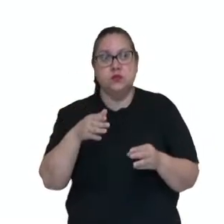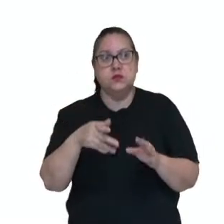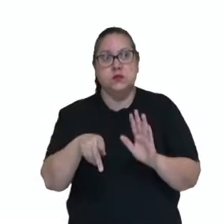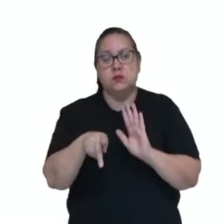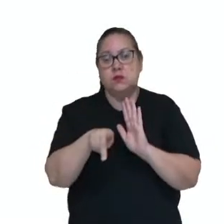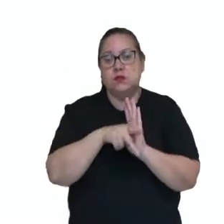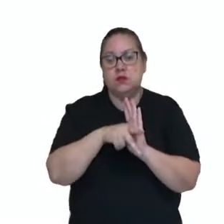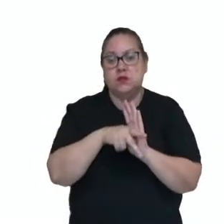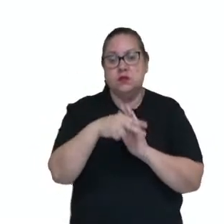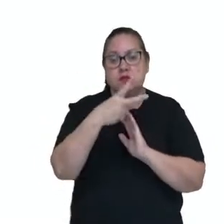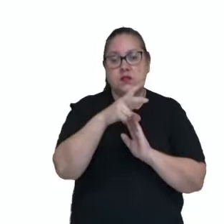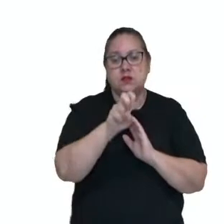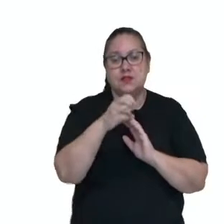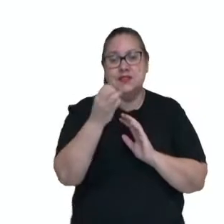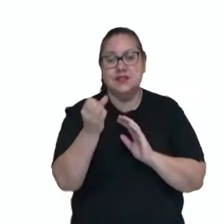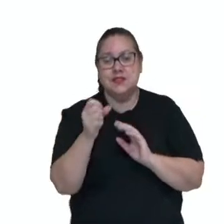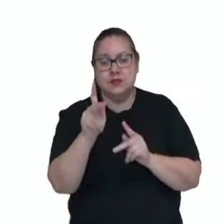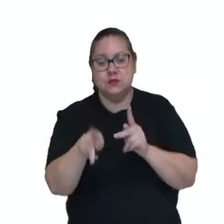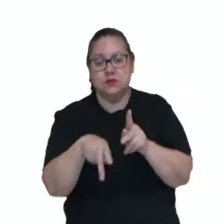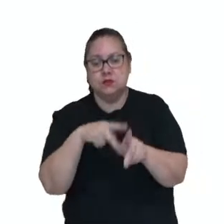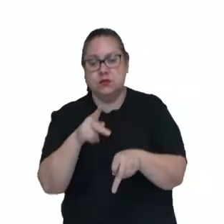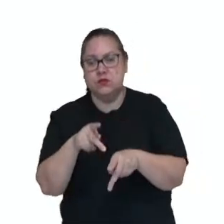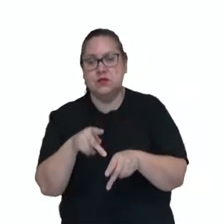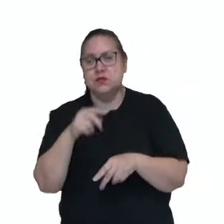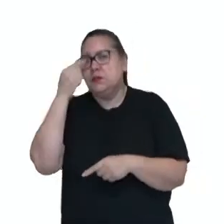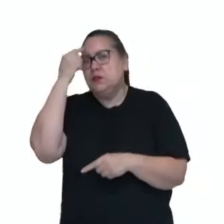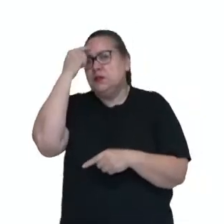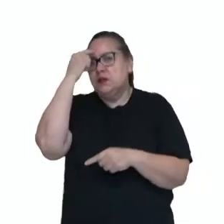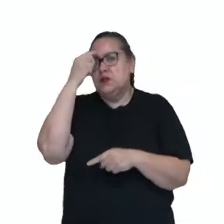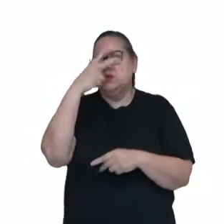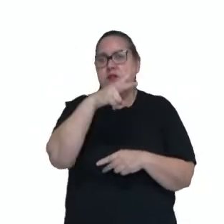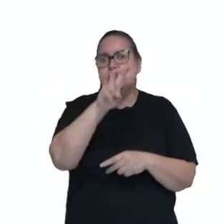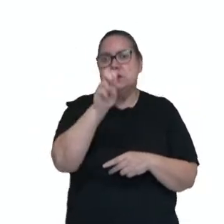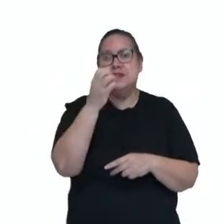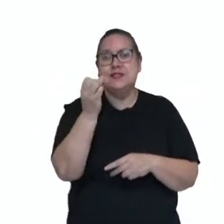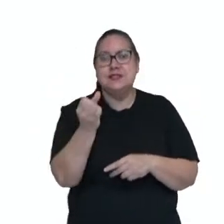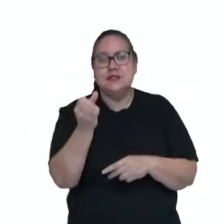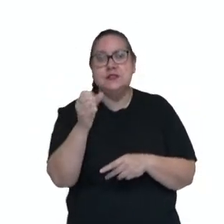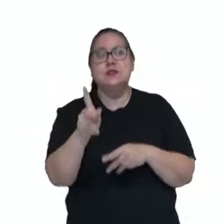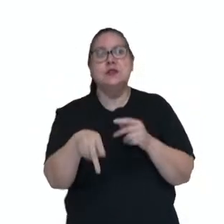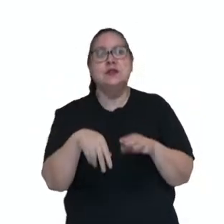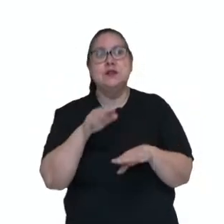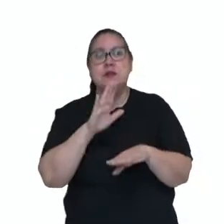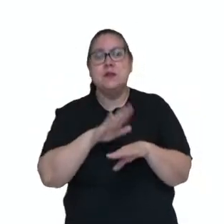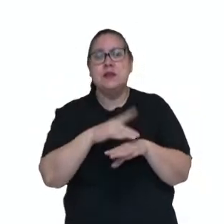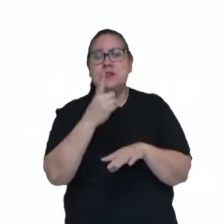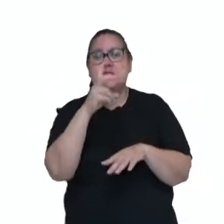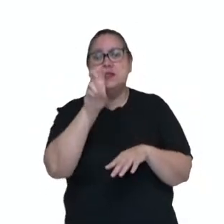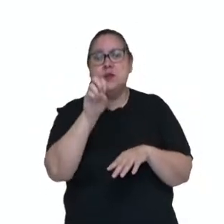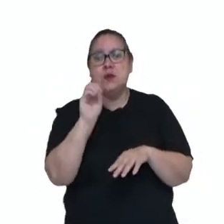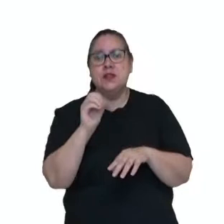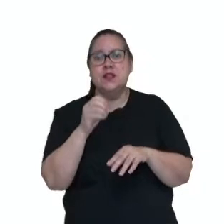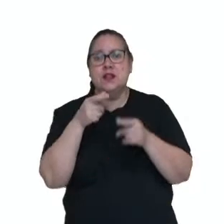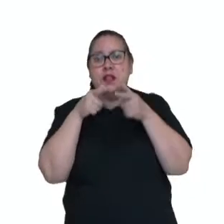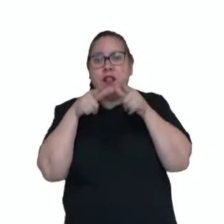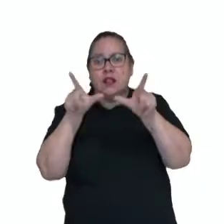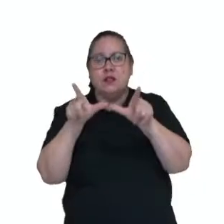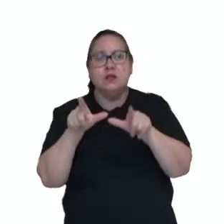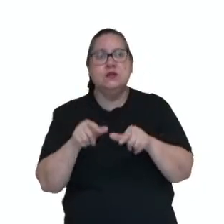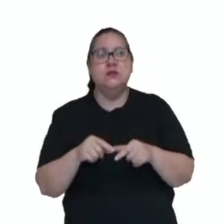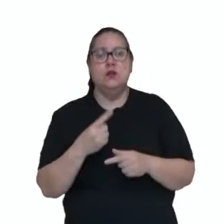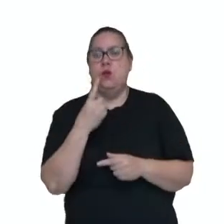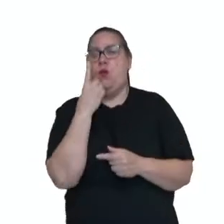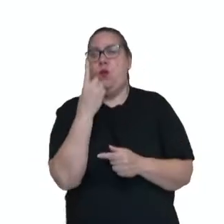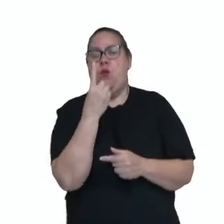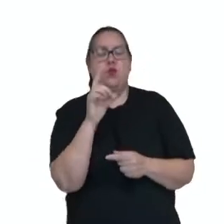256 povos. Vocês têm ideia? 256 povos e eles falam mais de 150 línguas. Não é um